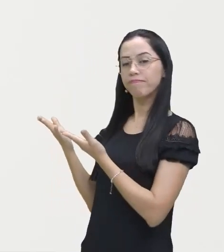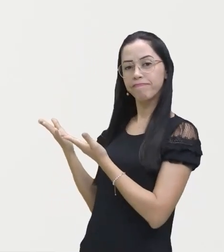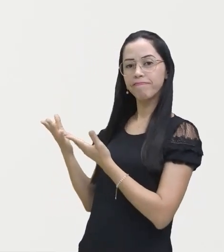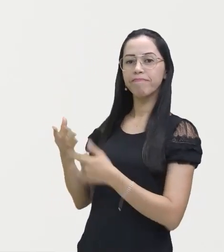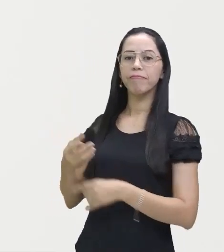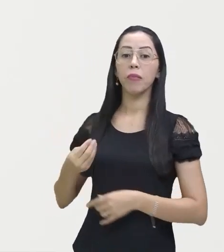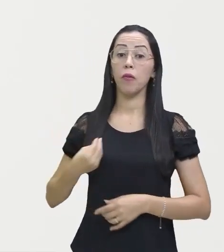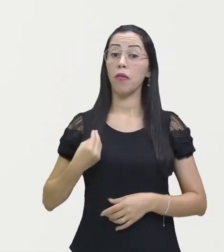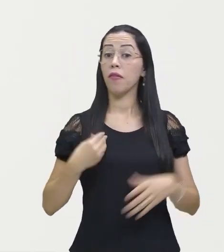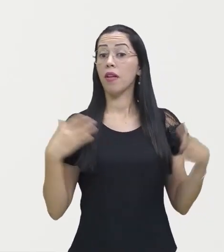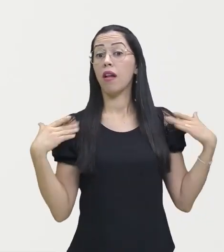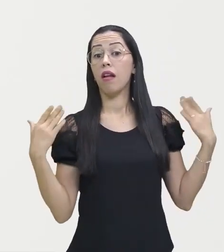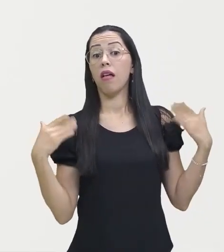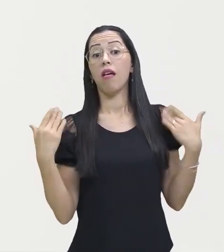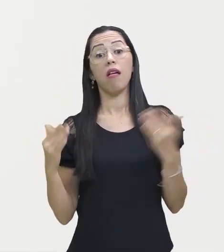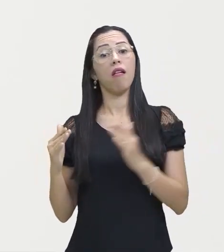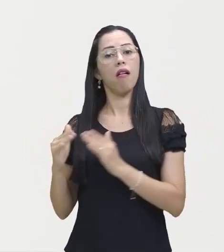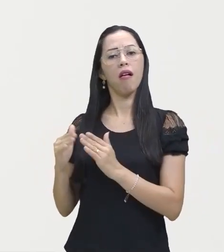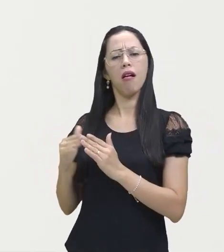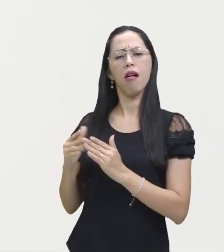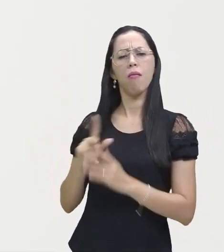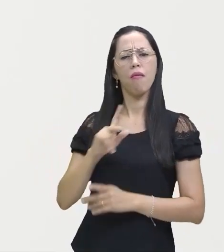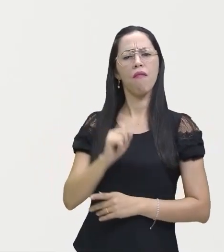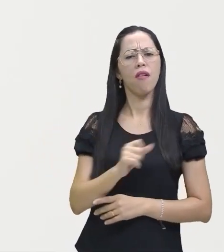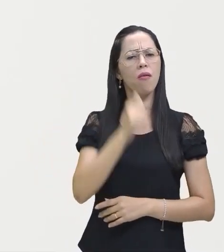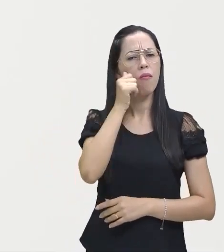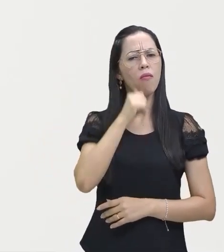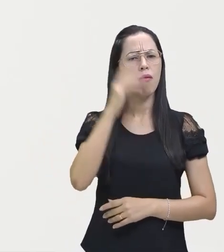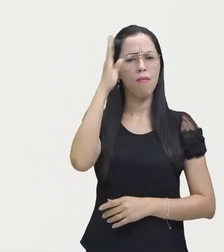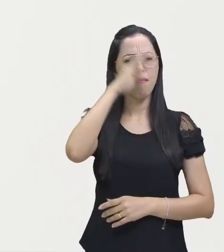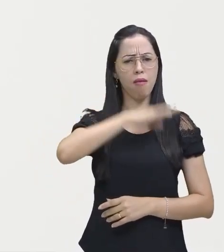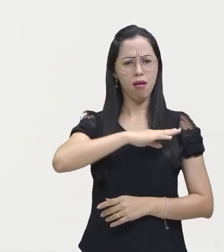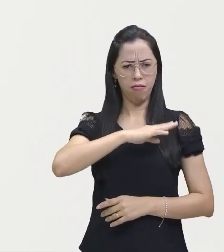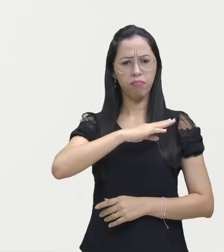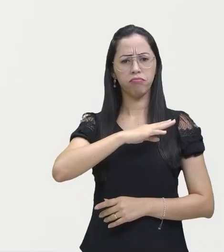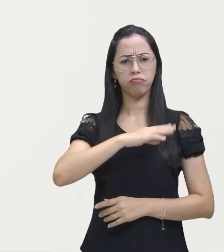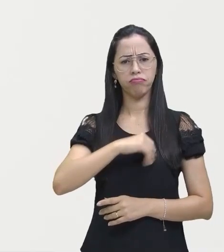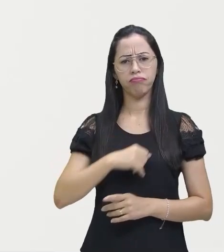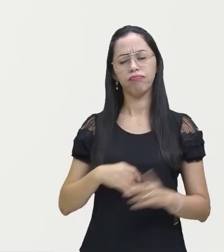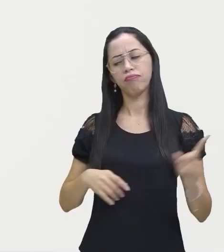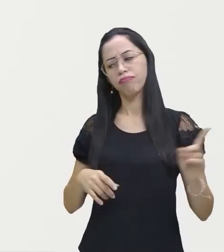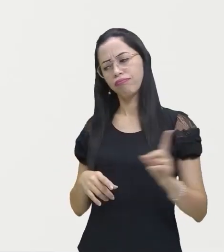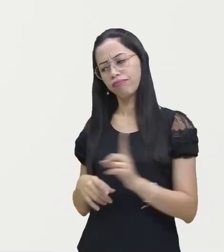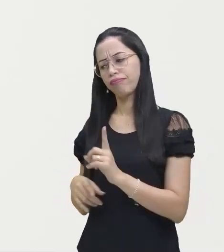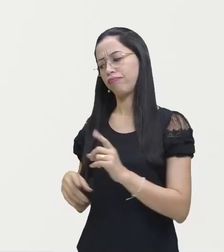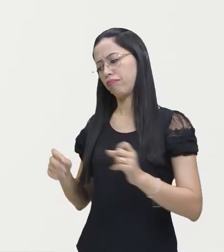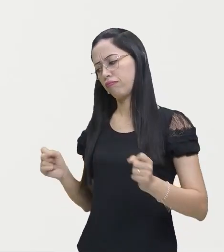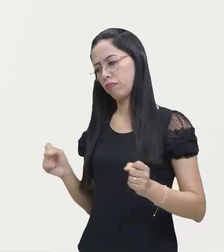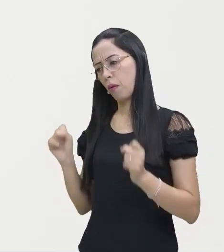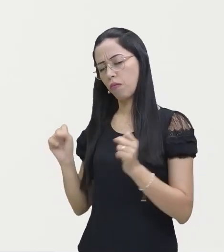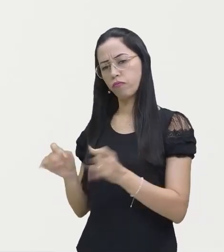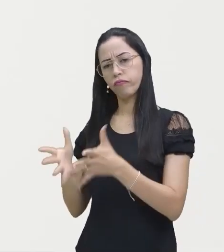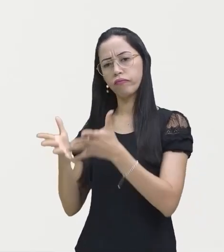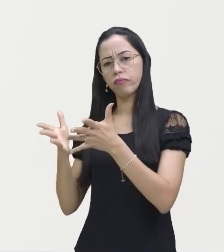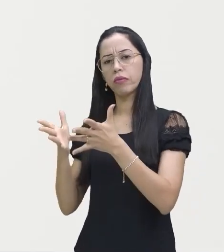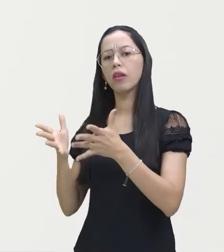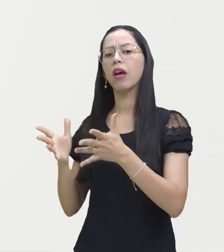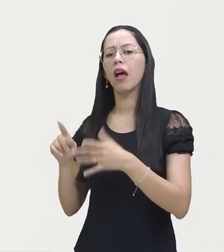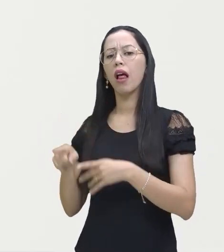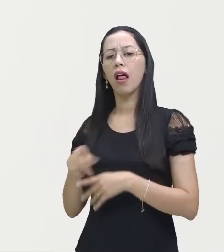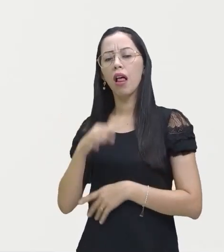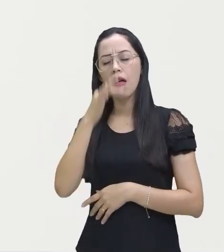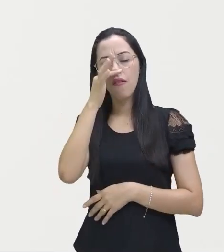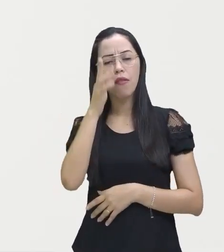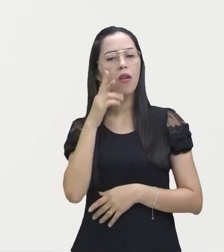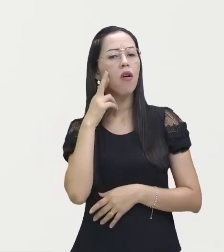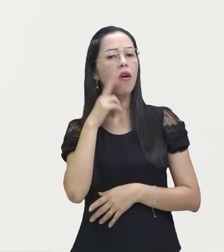seu lar. Um dia feiticeira má, muito má, muito má. Adormeceu a rosa assim, bem